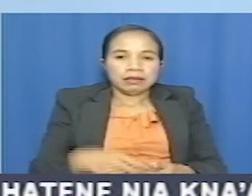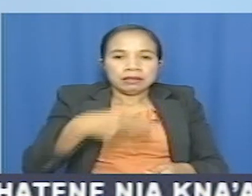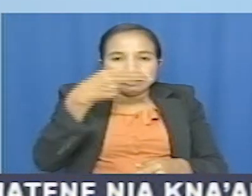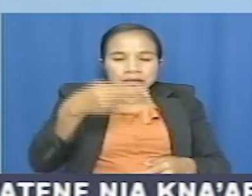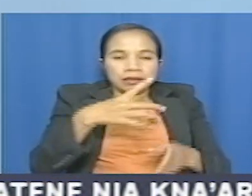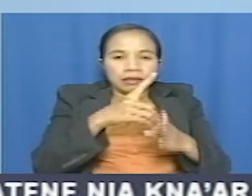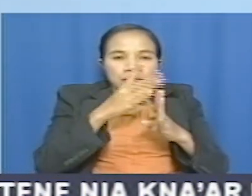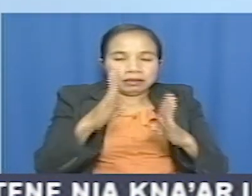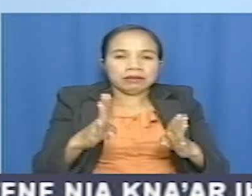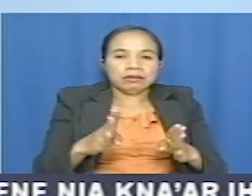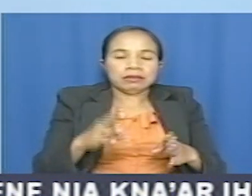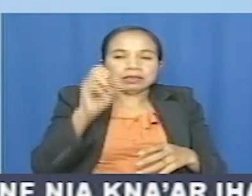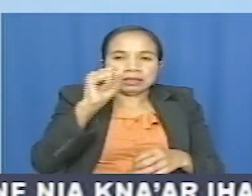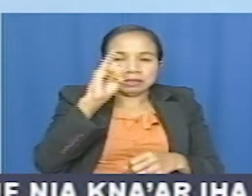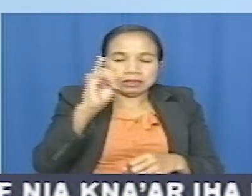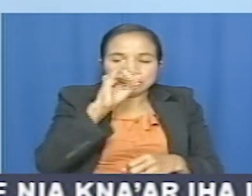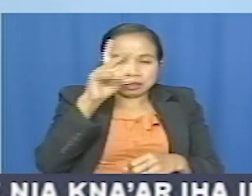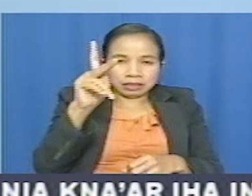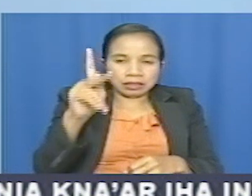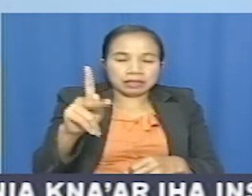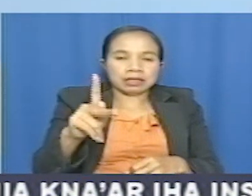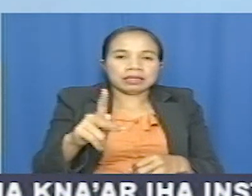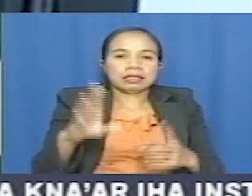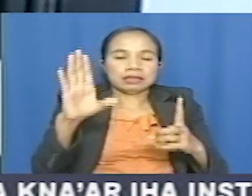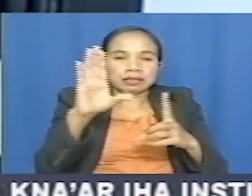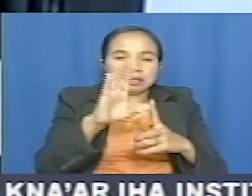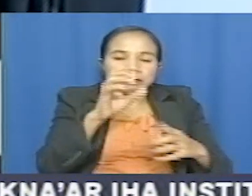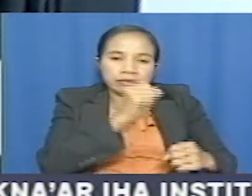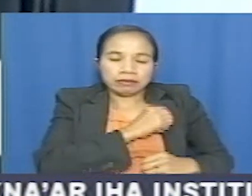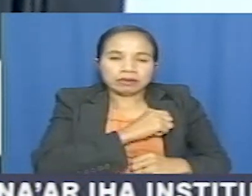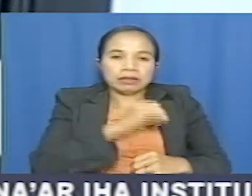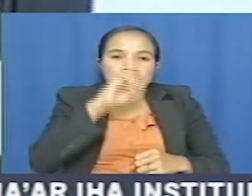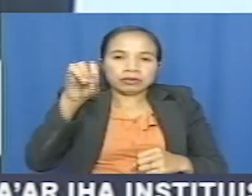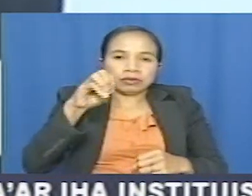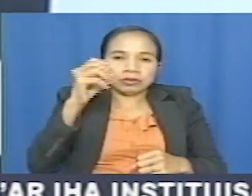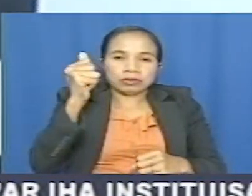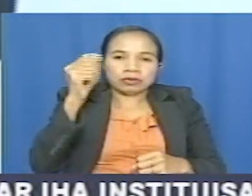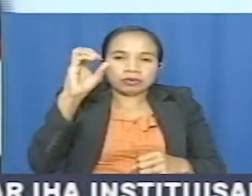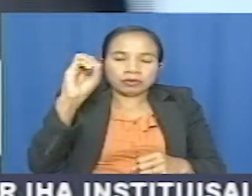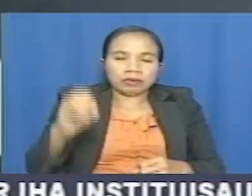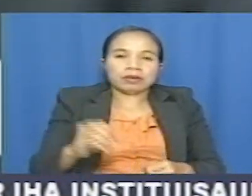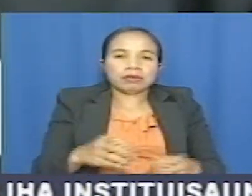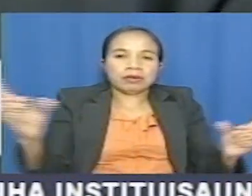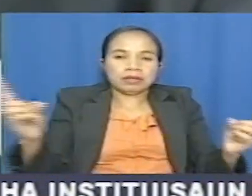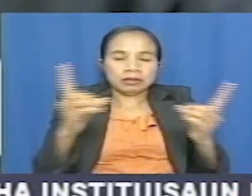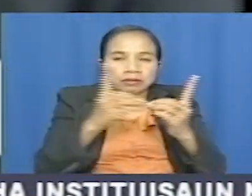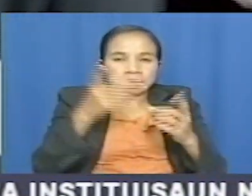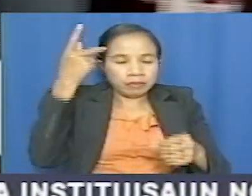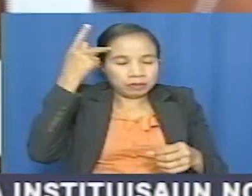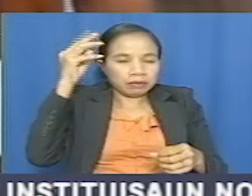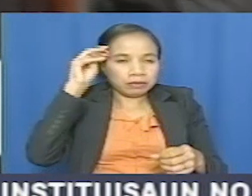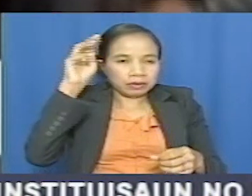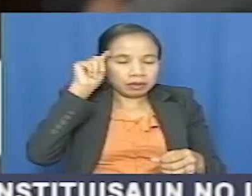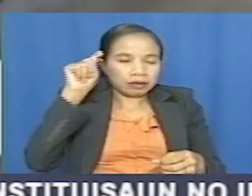Quinta-feira, né, diretor do Centro Integrado de Gestão Crise, Brigadeiro-General João Miranda Alo, Kasoro Malho, Primeiro-Ministro Tauro Matangrua, e